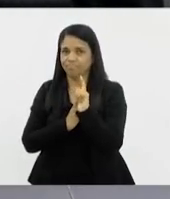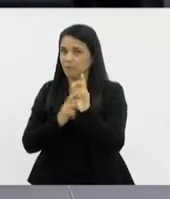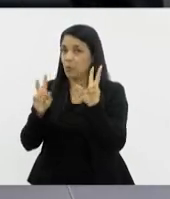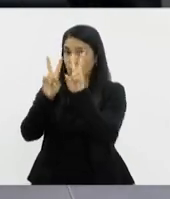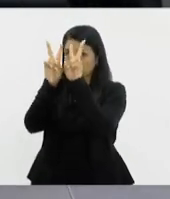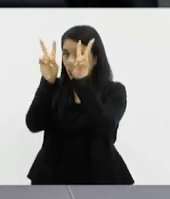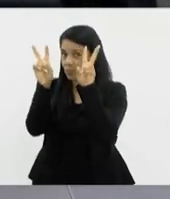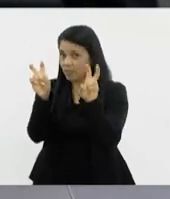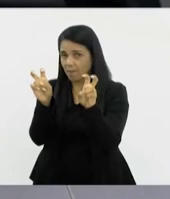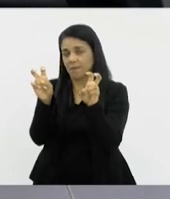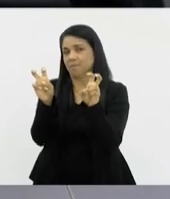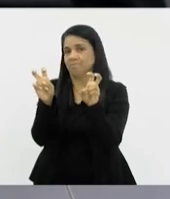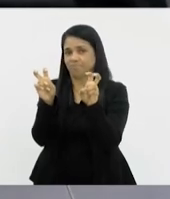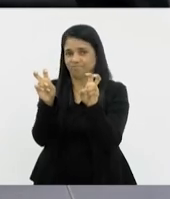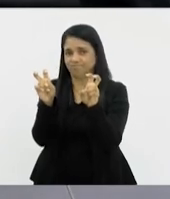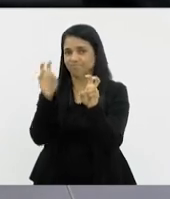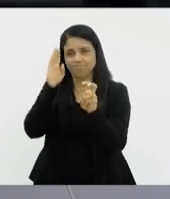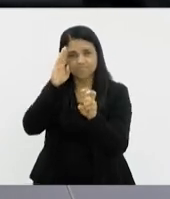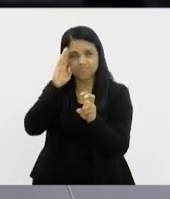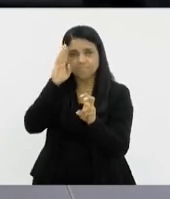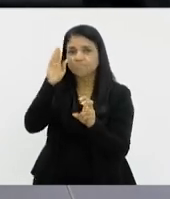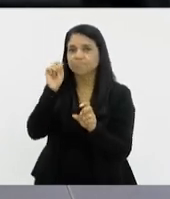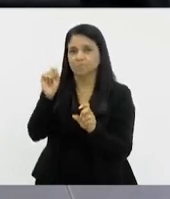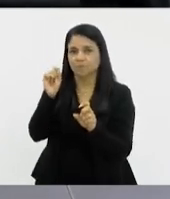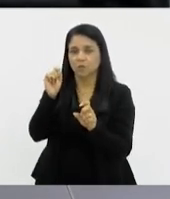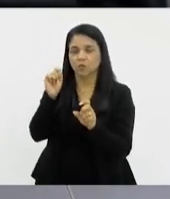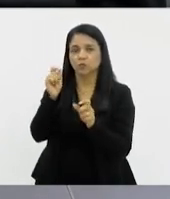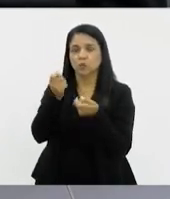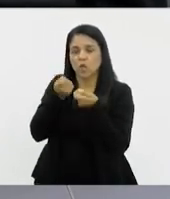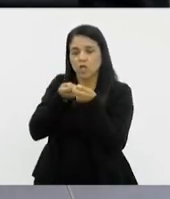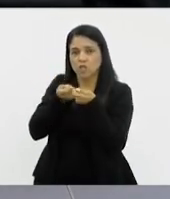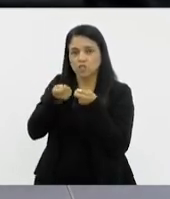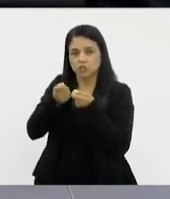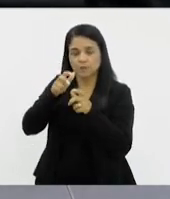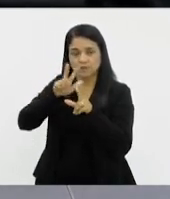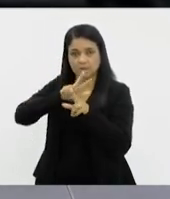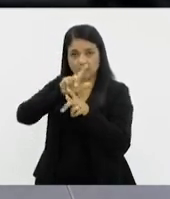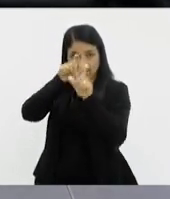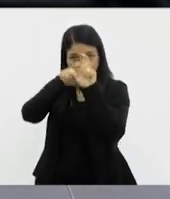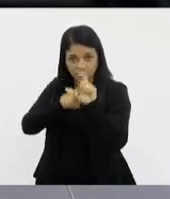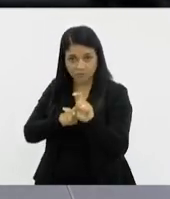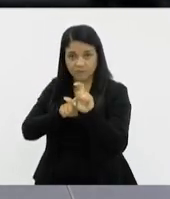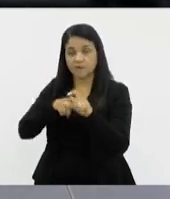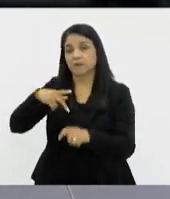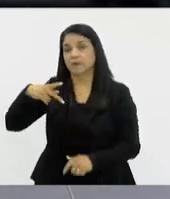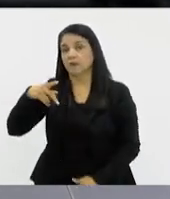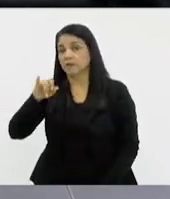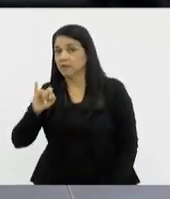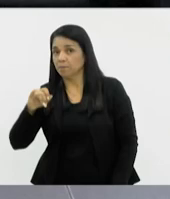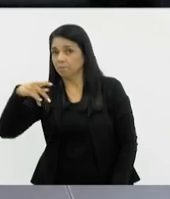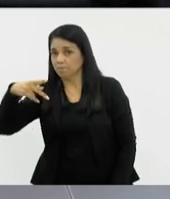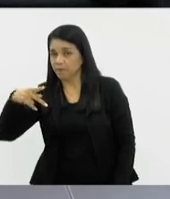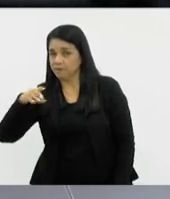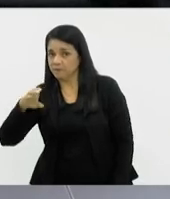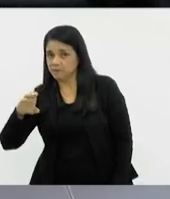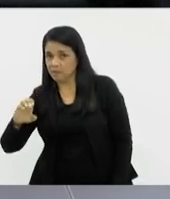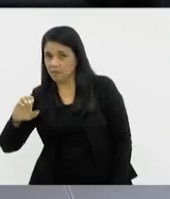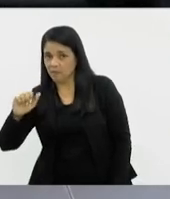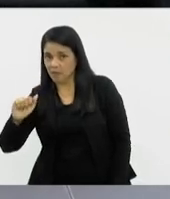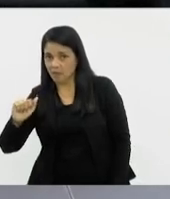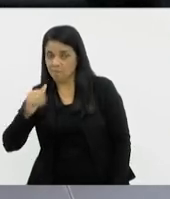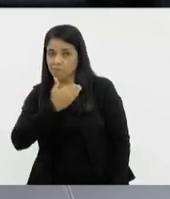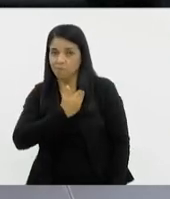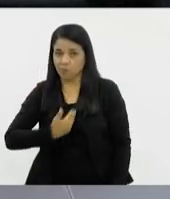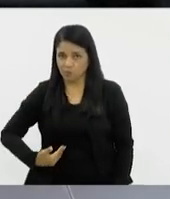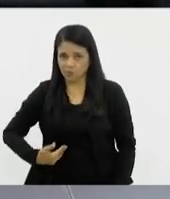a questão do reajustamento da dívida pelo IPCA puro. Foi essa matéria que Vossa Excelência mandou